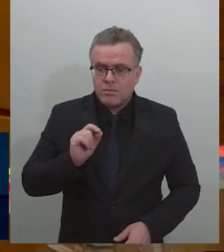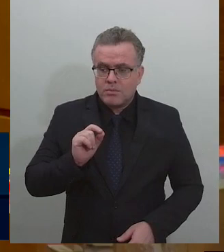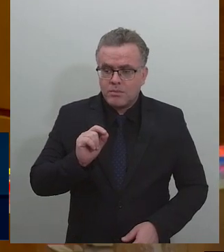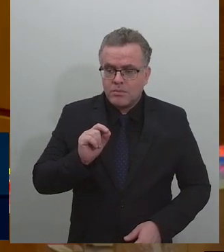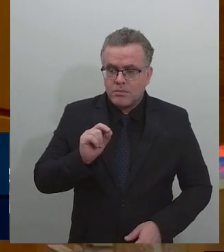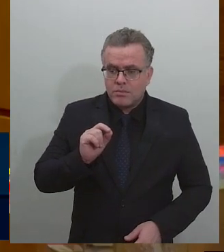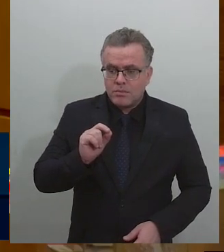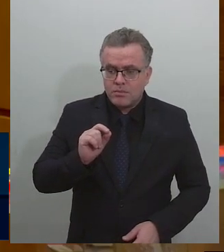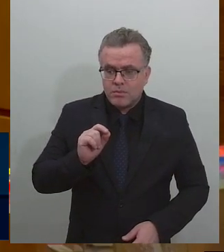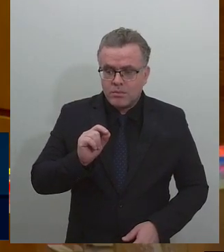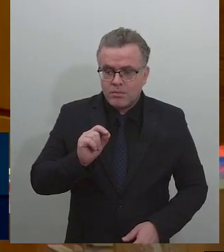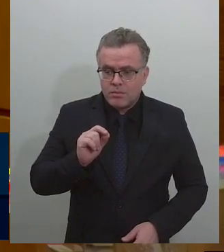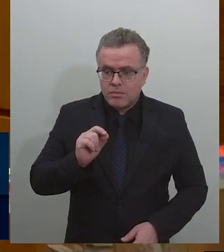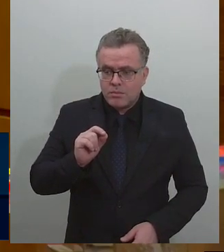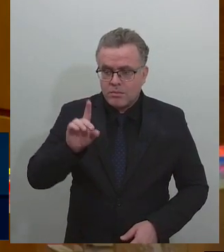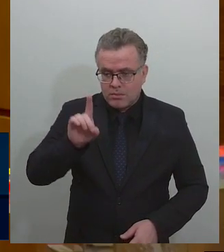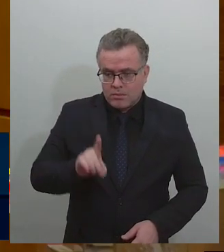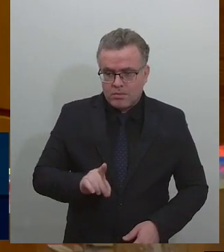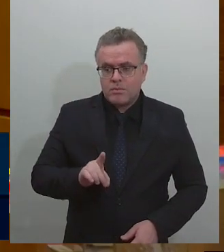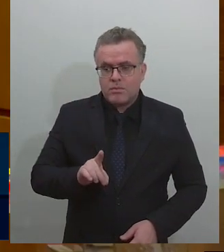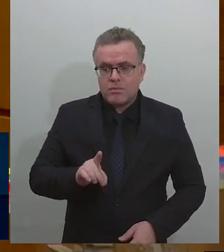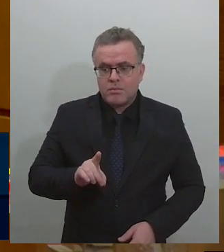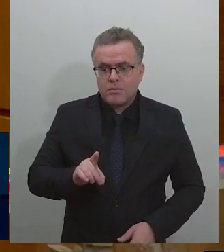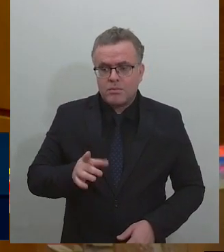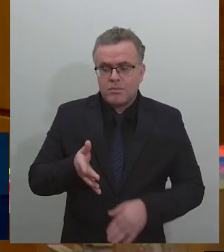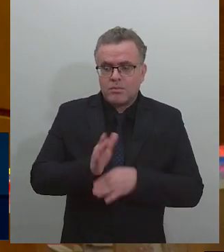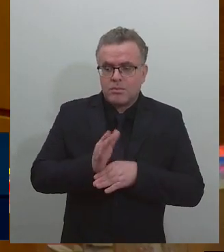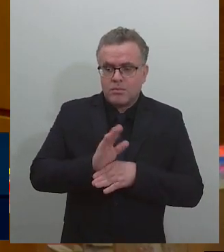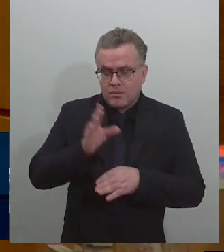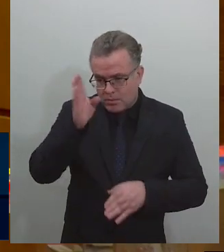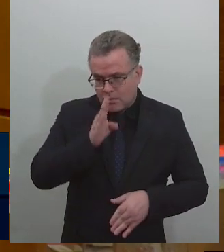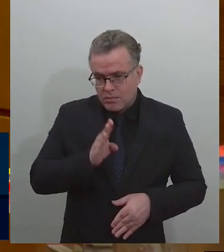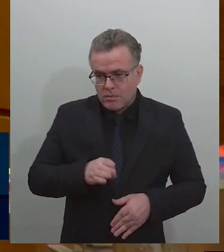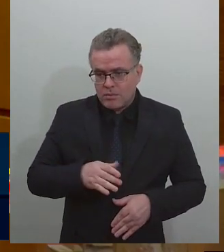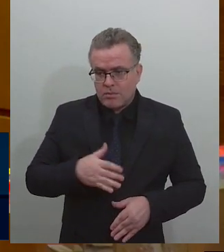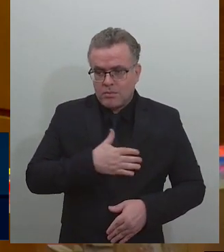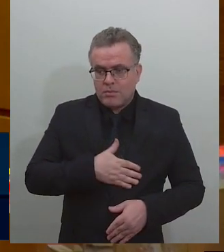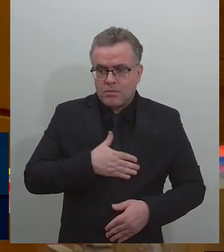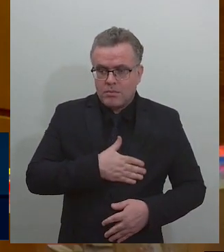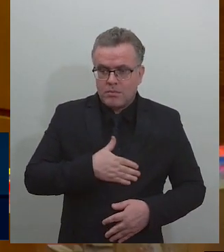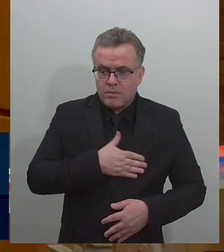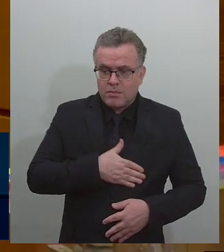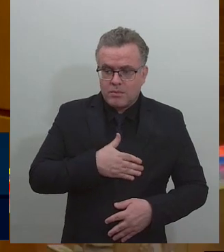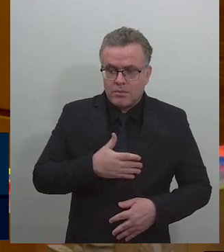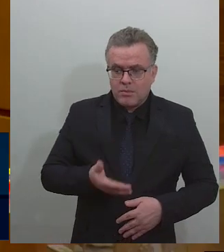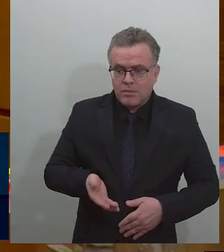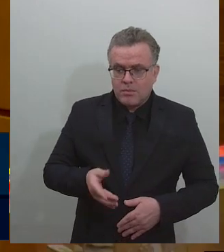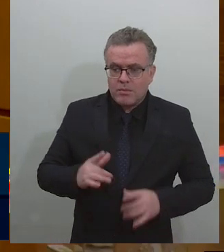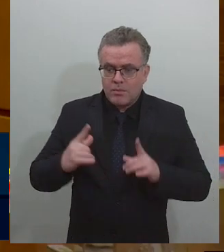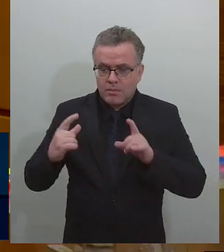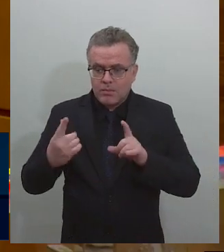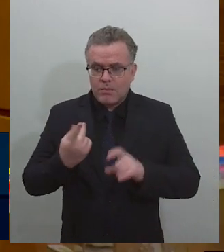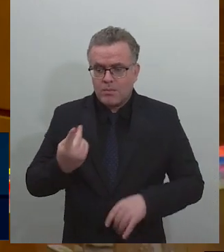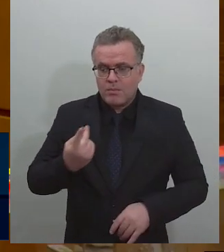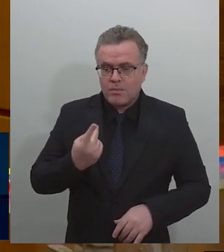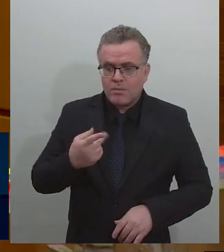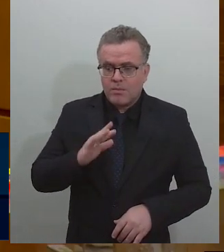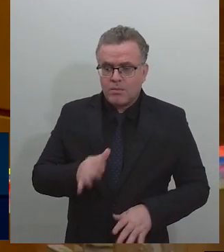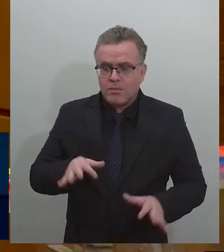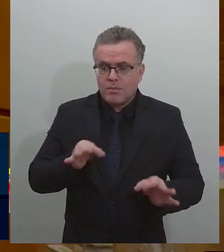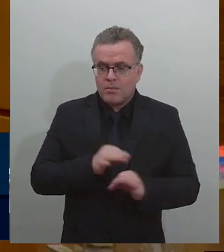diretores, né, de filmes, né, do Brasil, que eu também tirei uma foto e fiquei muito feliz. E, né,